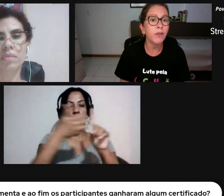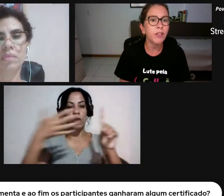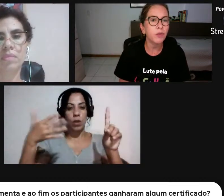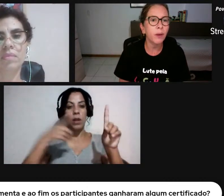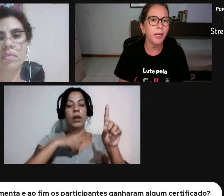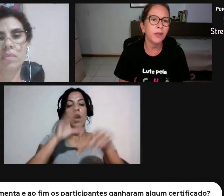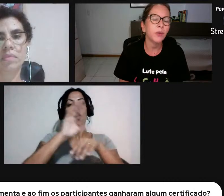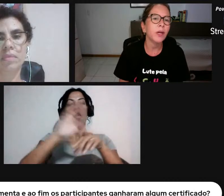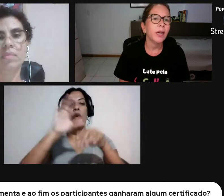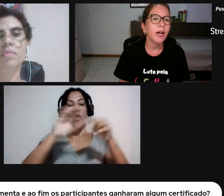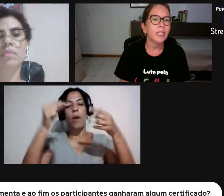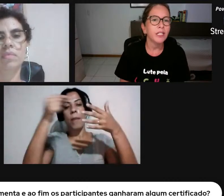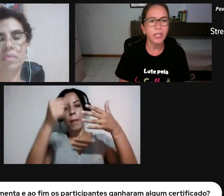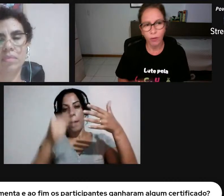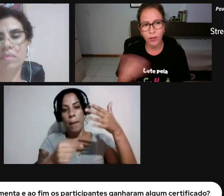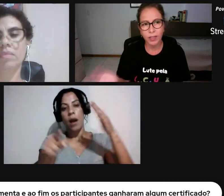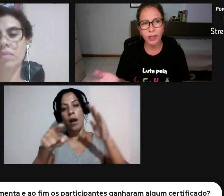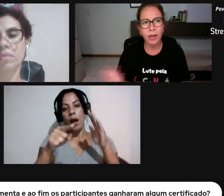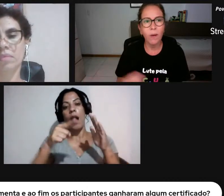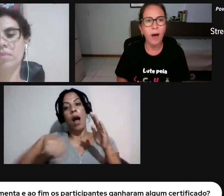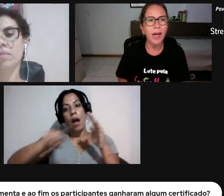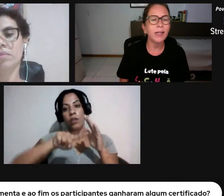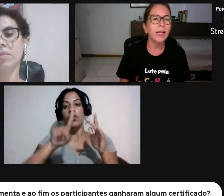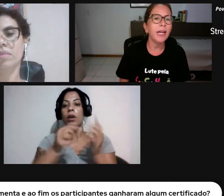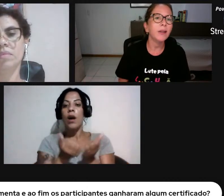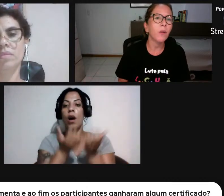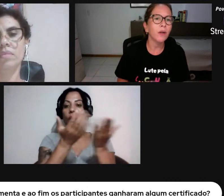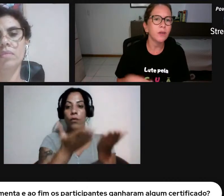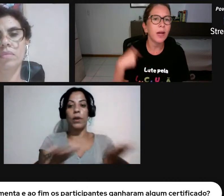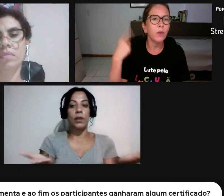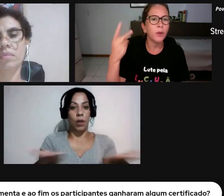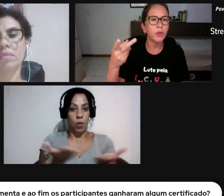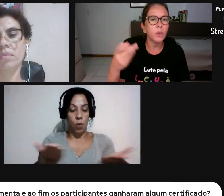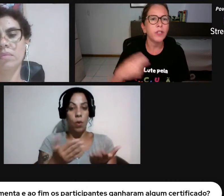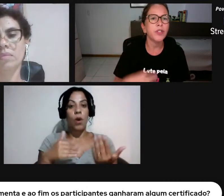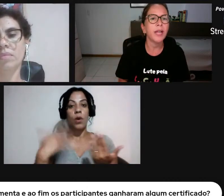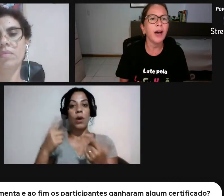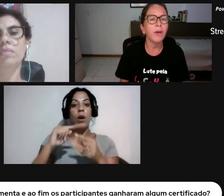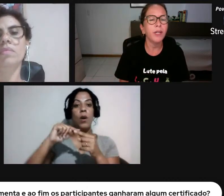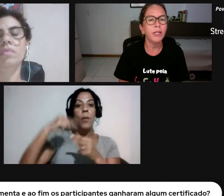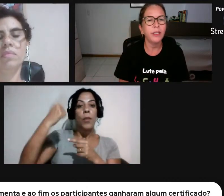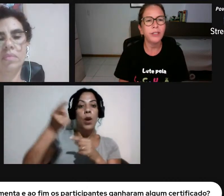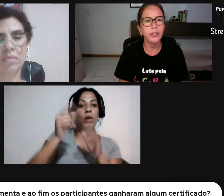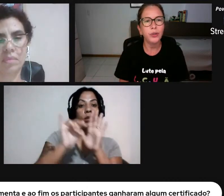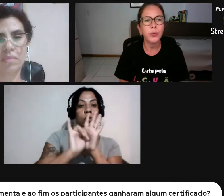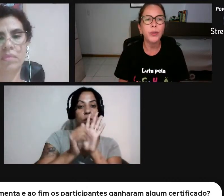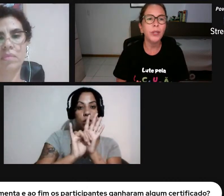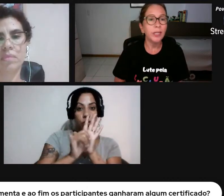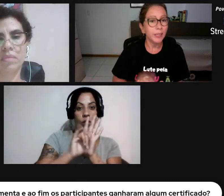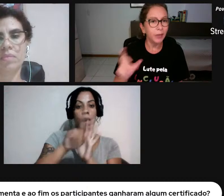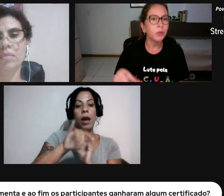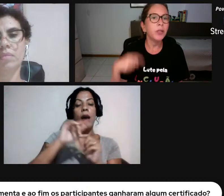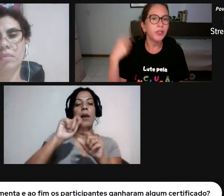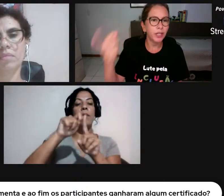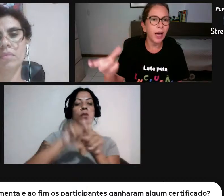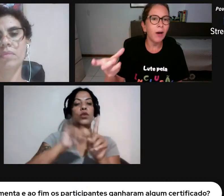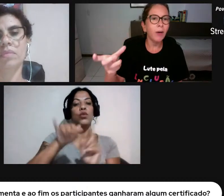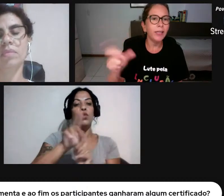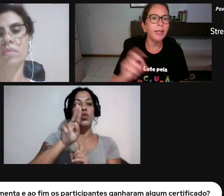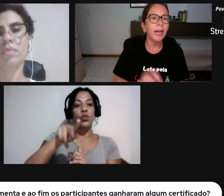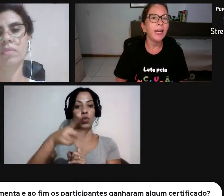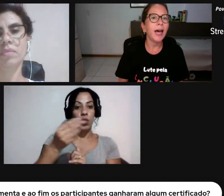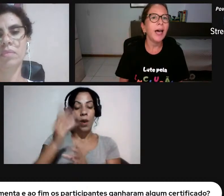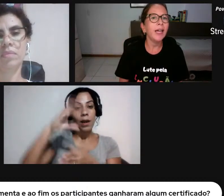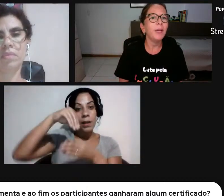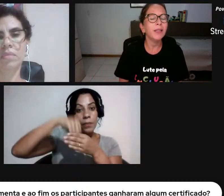de aperfeiçoamento. A gente está ofertando agora, né, então, quando sair o próximo edital, em junho, dentro do edital,